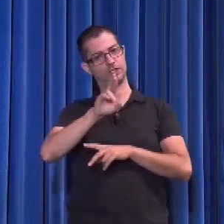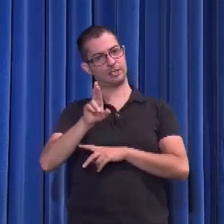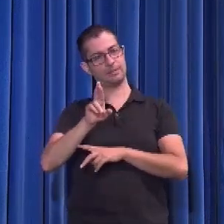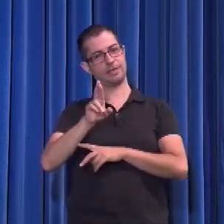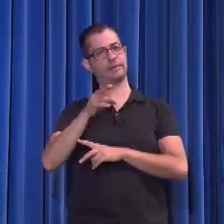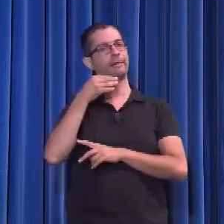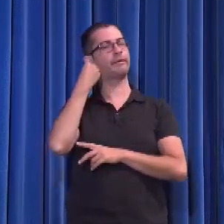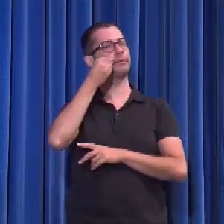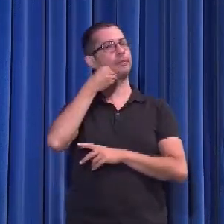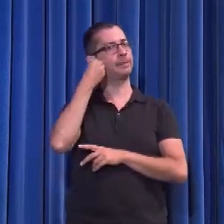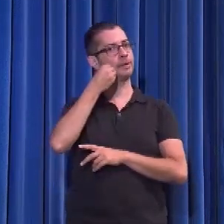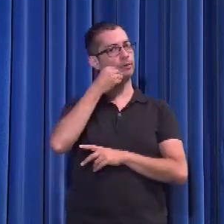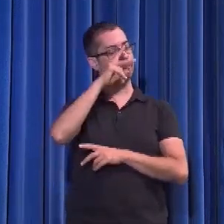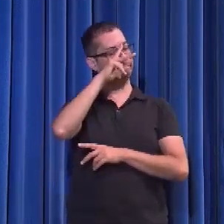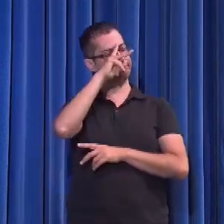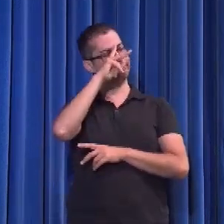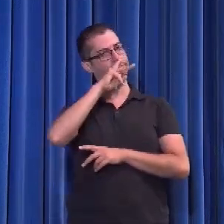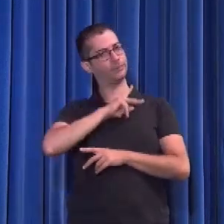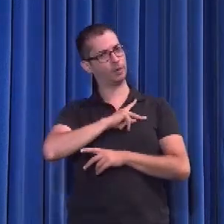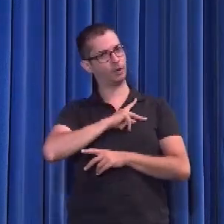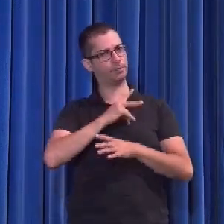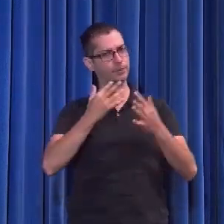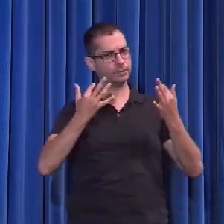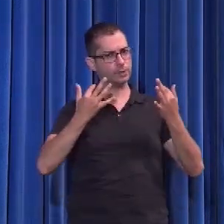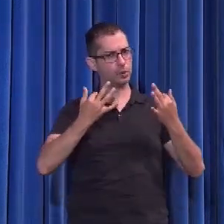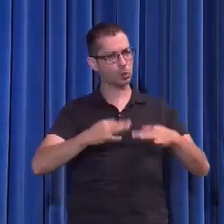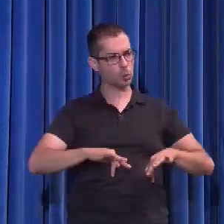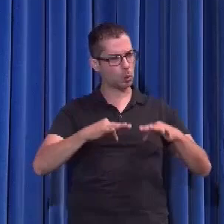experimentou na pele toda a dor